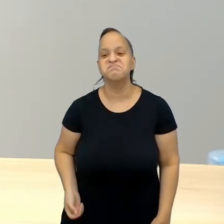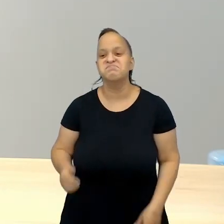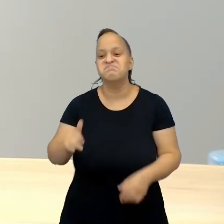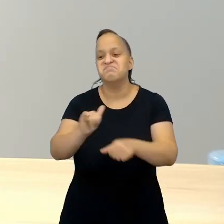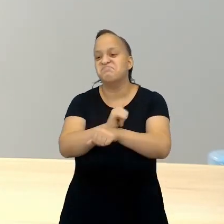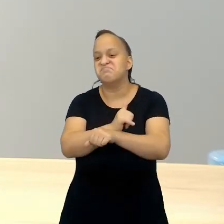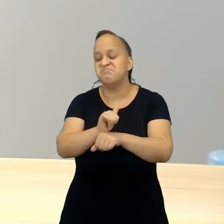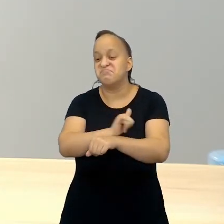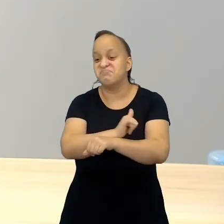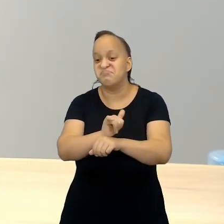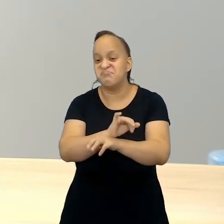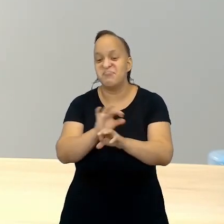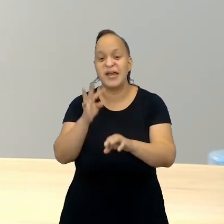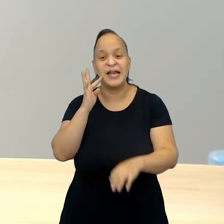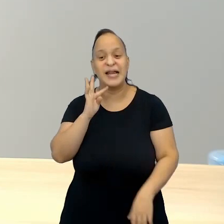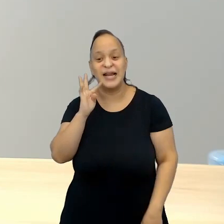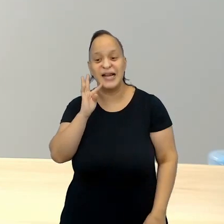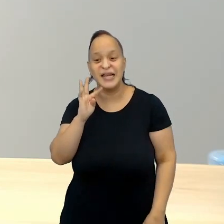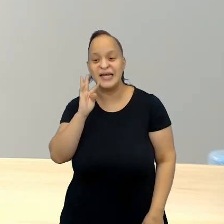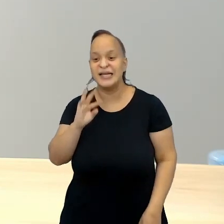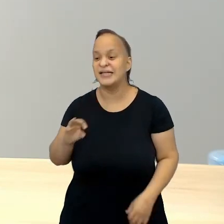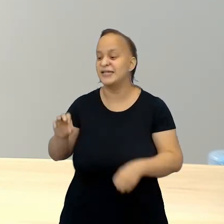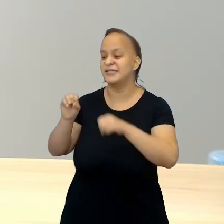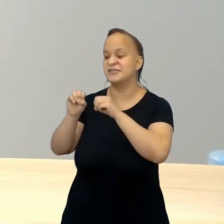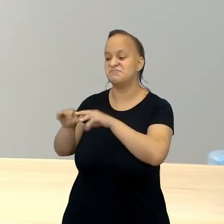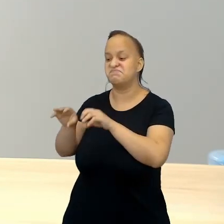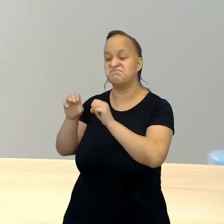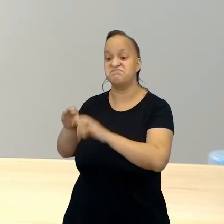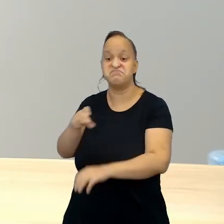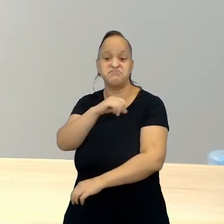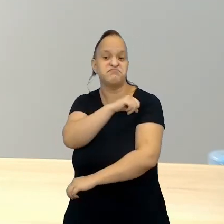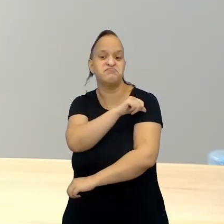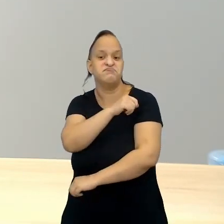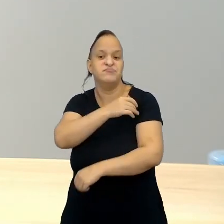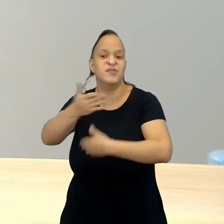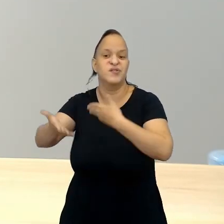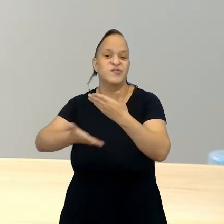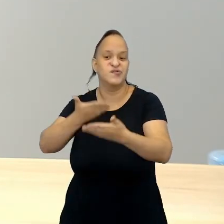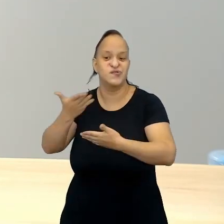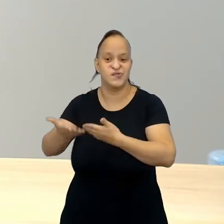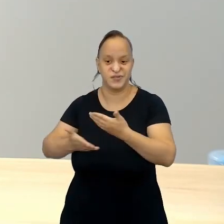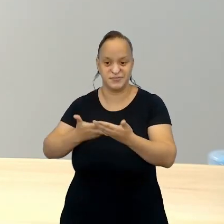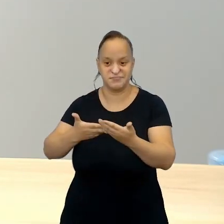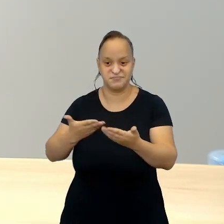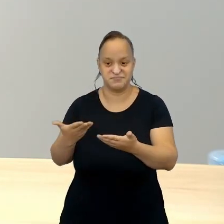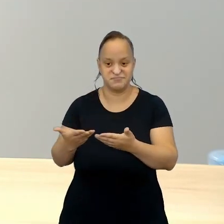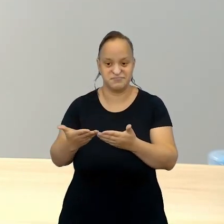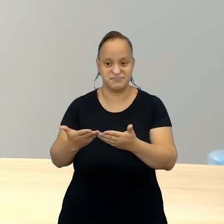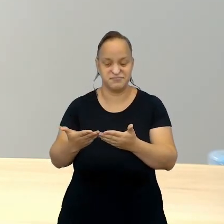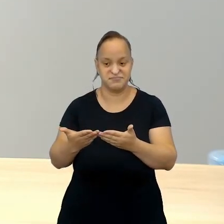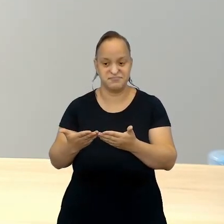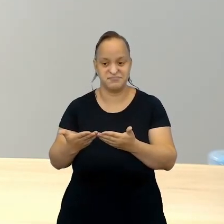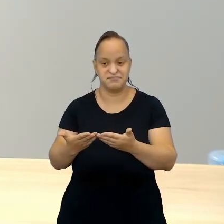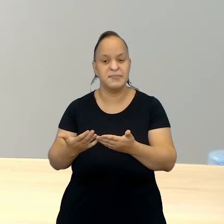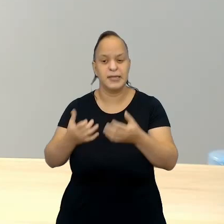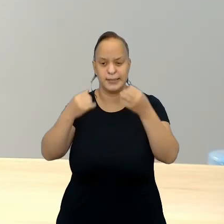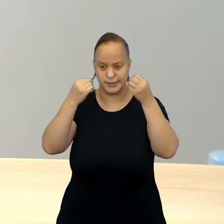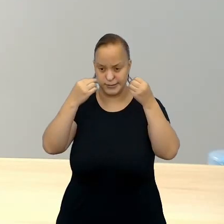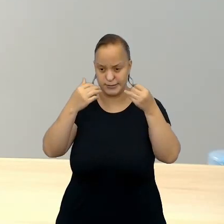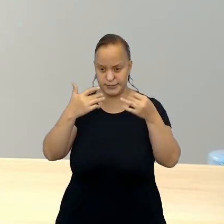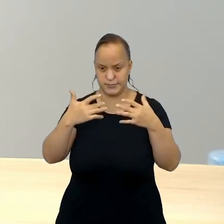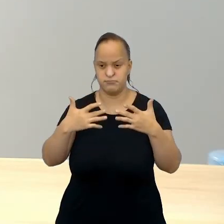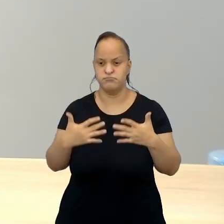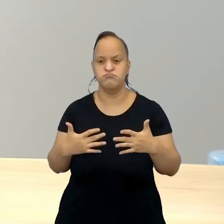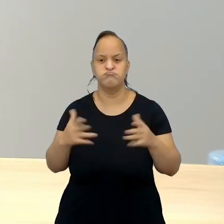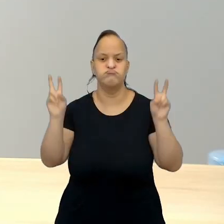para os estudantes? E o que mais a gente tem para falar sobre isso, né? Quando a gente trouxe esse assunto,